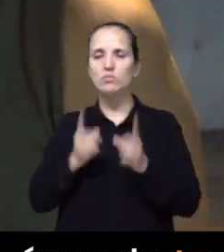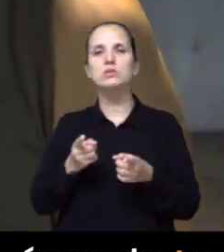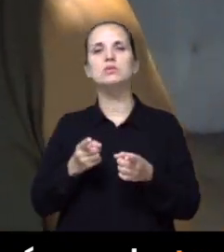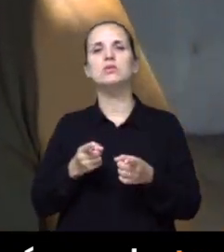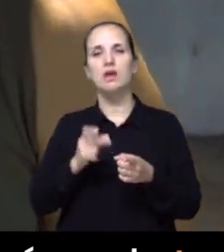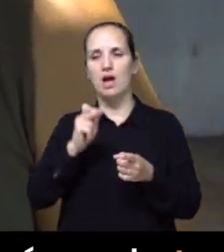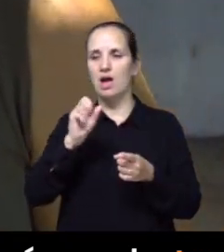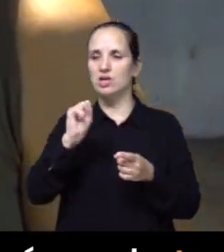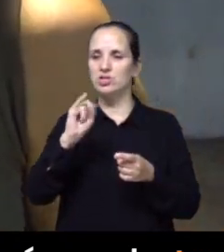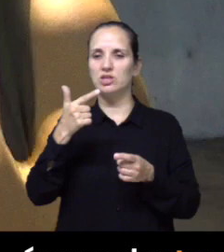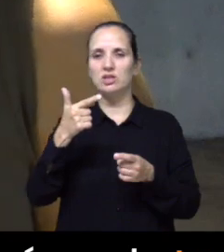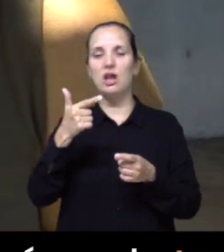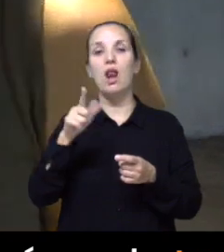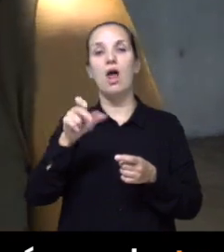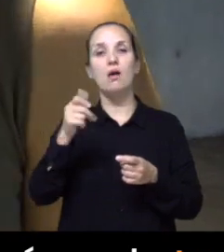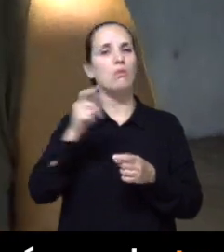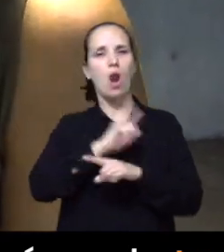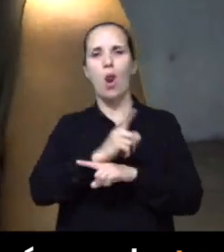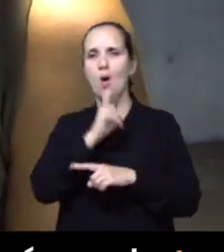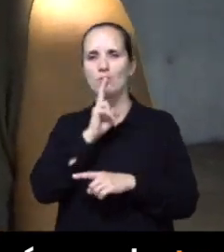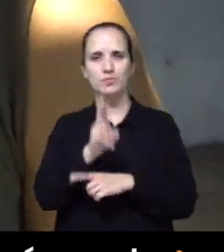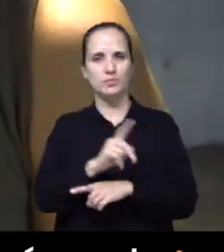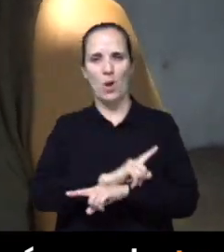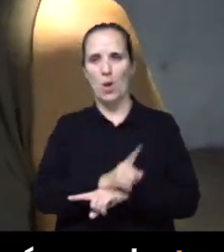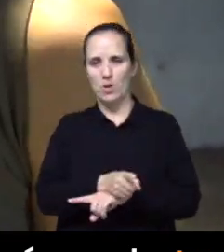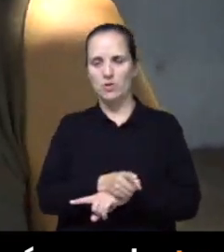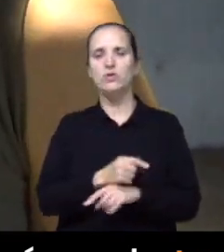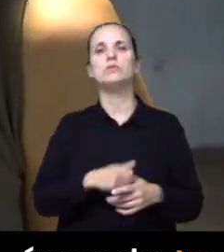escrever e o Agite Lab respondeu logo